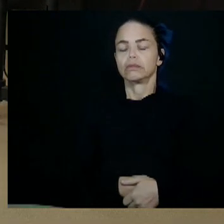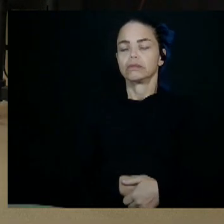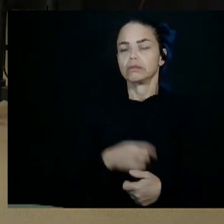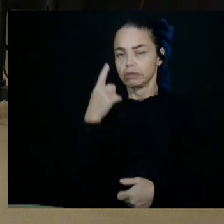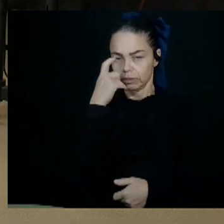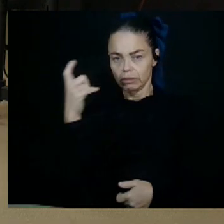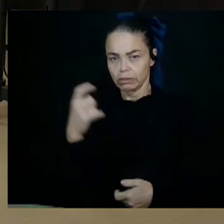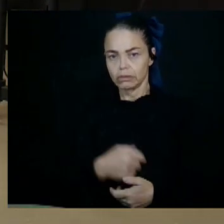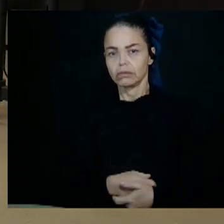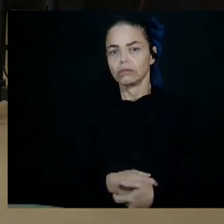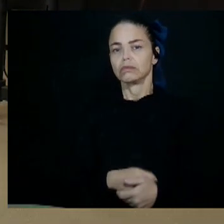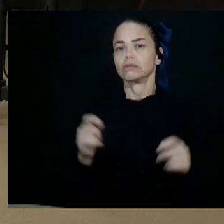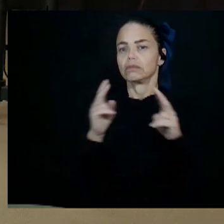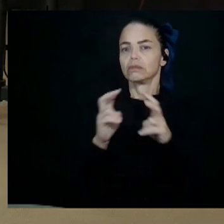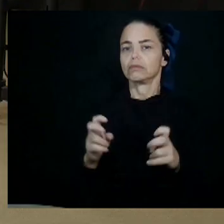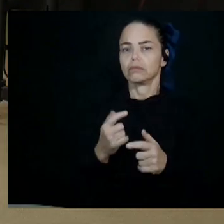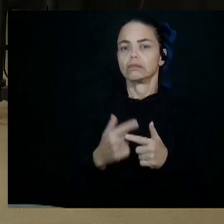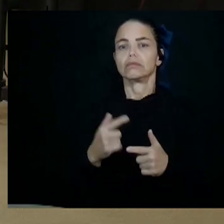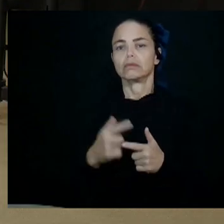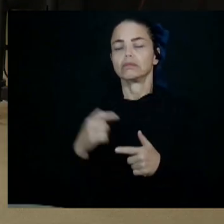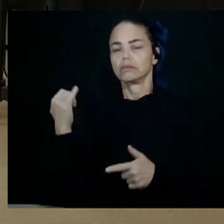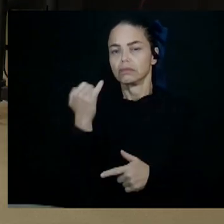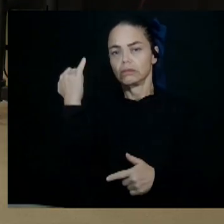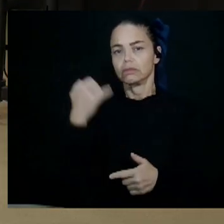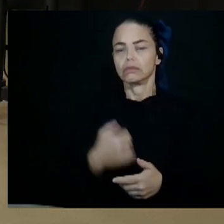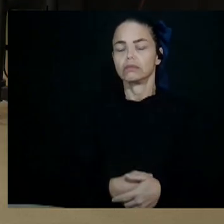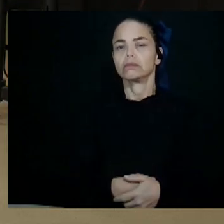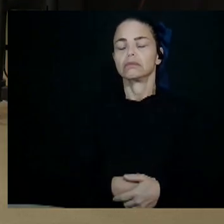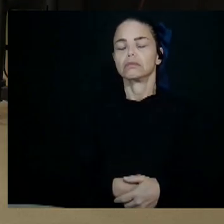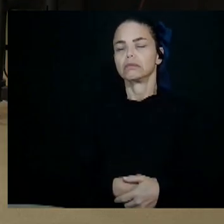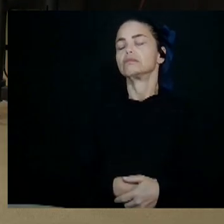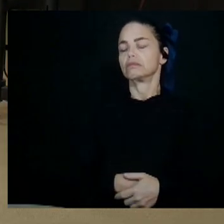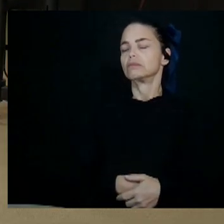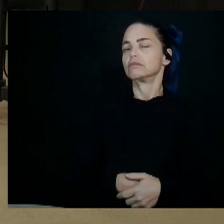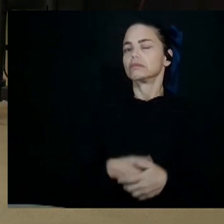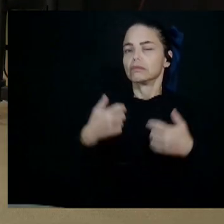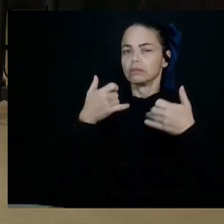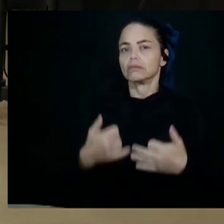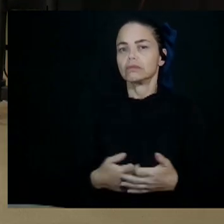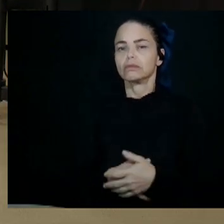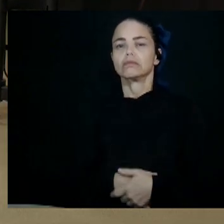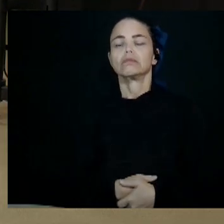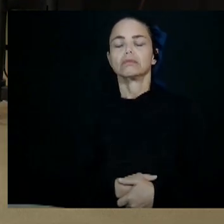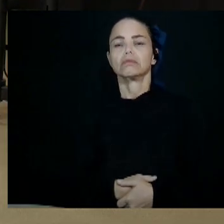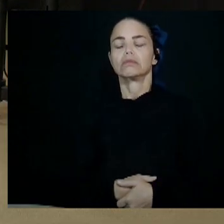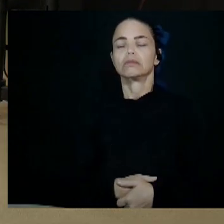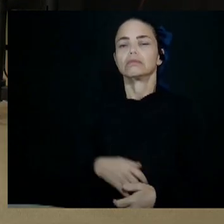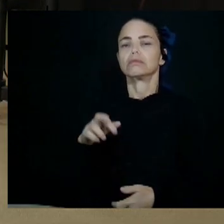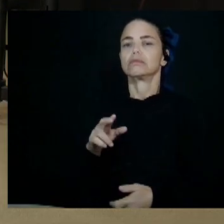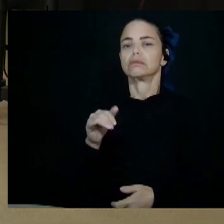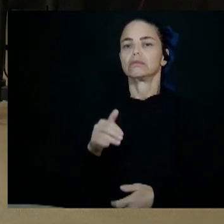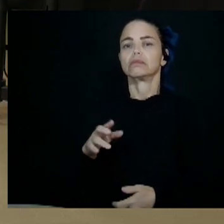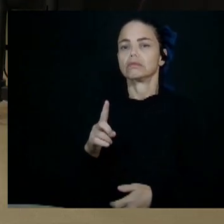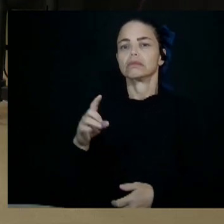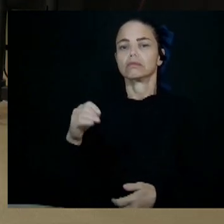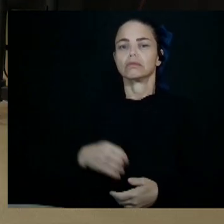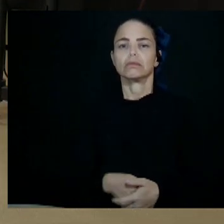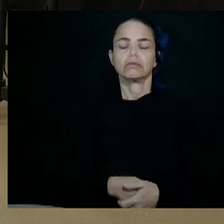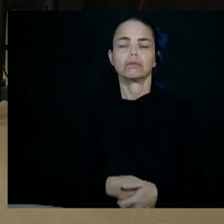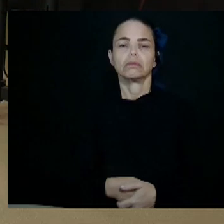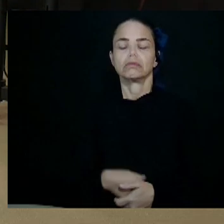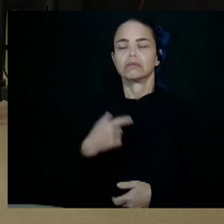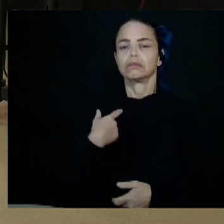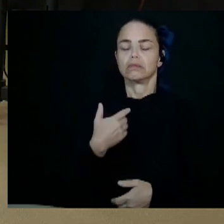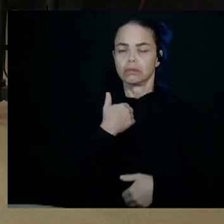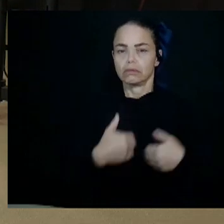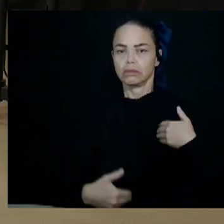o assunto, porque é importante a gente desmistificar essa questão. O Ricardo Souza, do Jardim Proença, dizem que o corpo passa